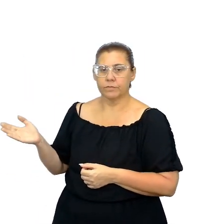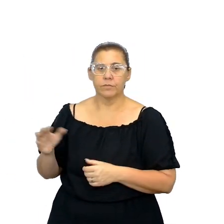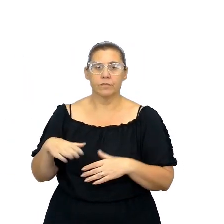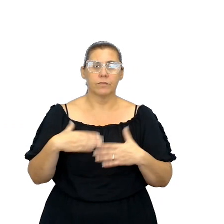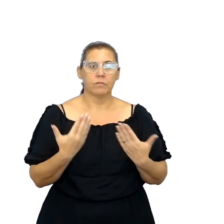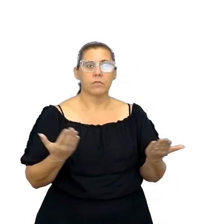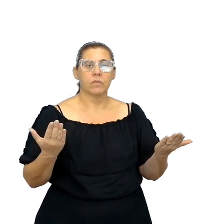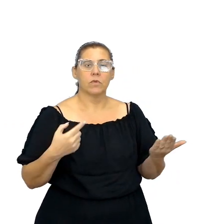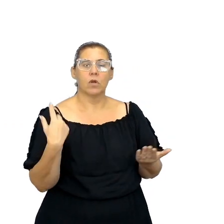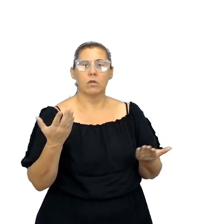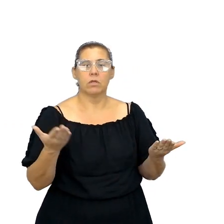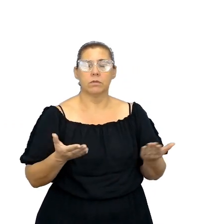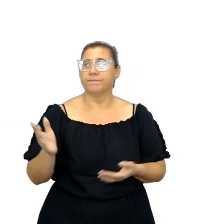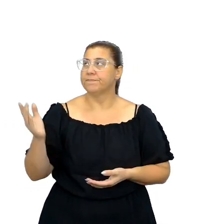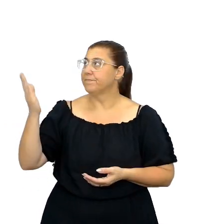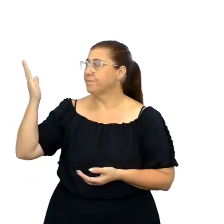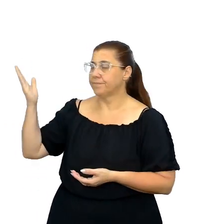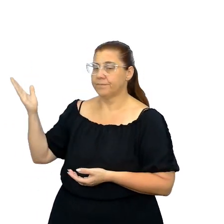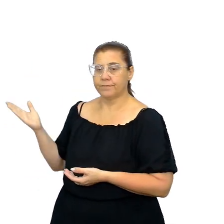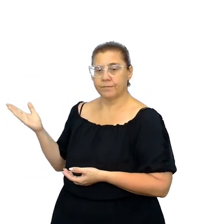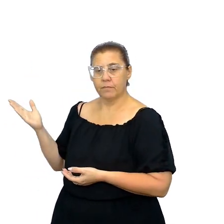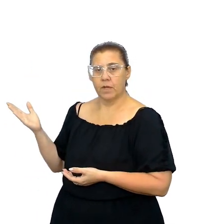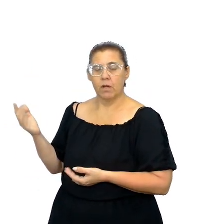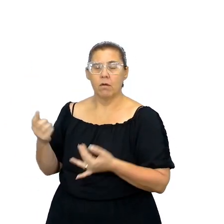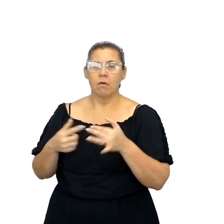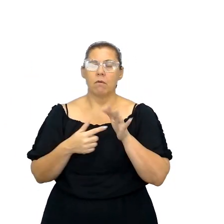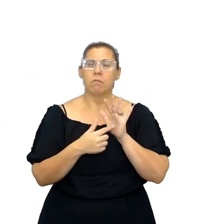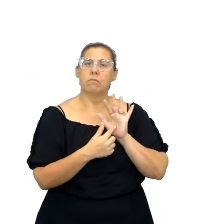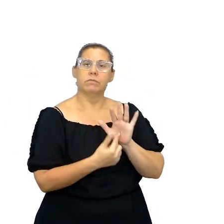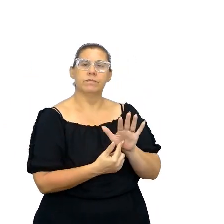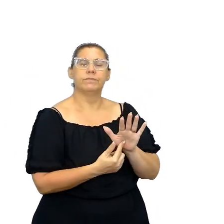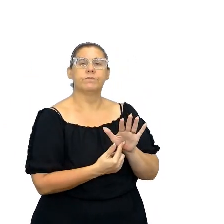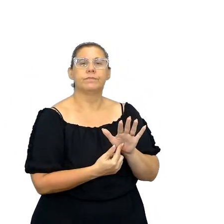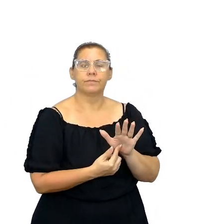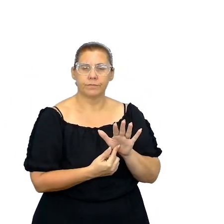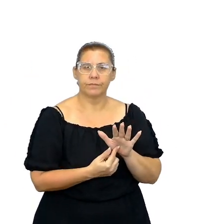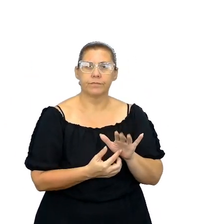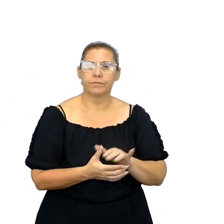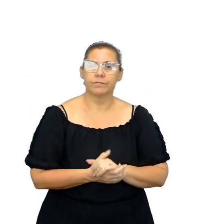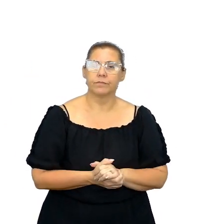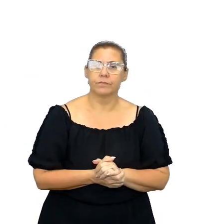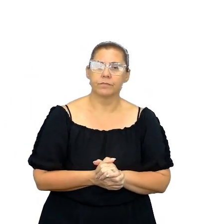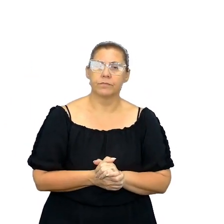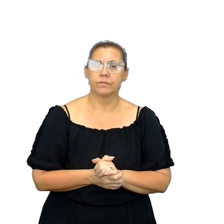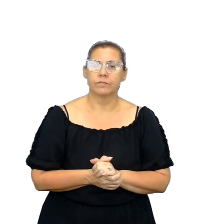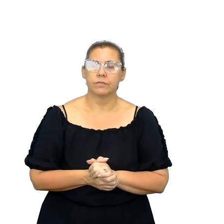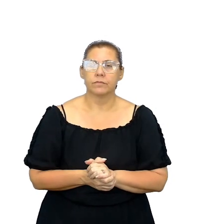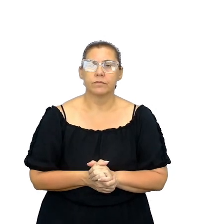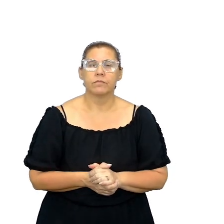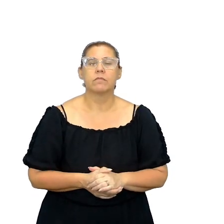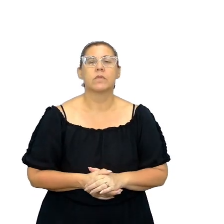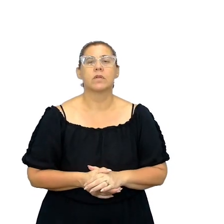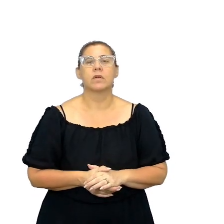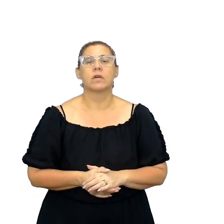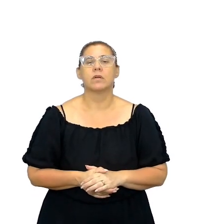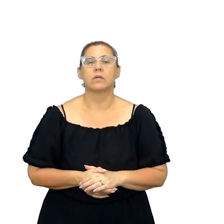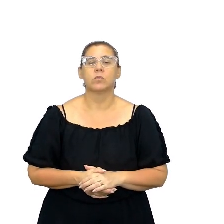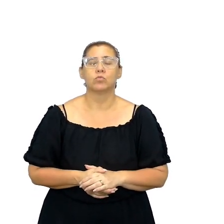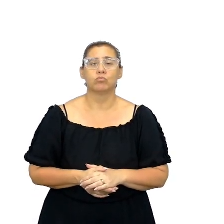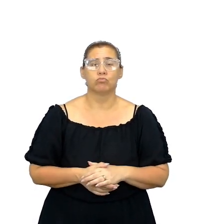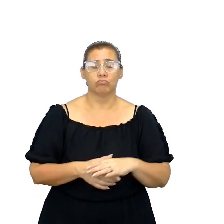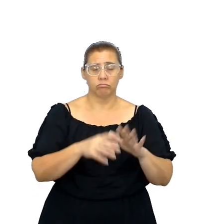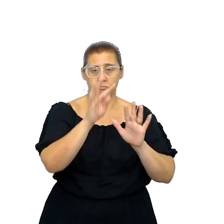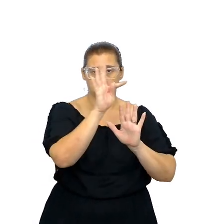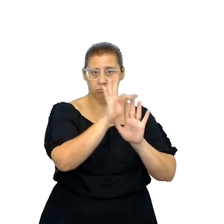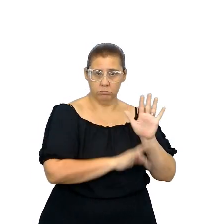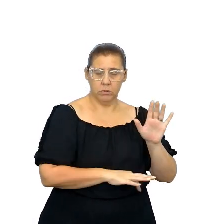nessa questão desse quadro, nós queremos demonstrar que os textos podem se inserir, né, tanto no